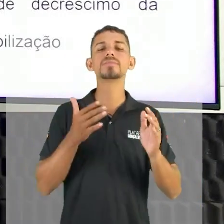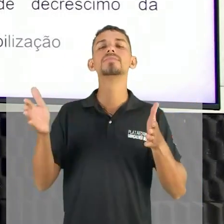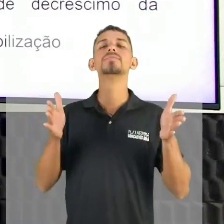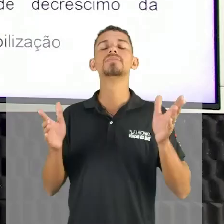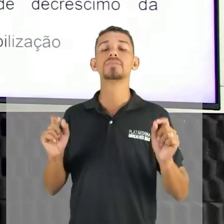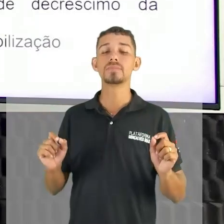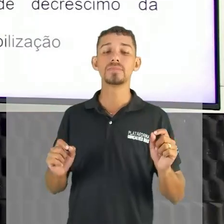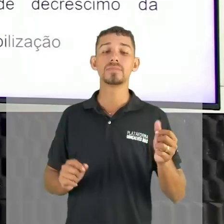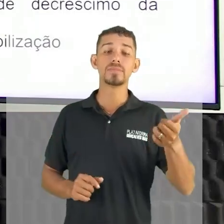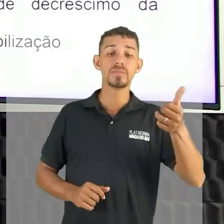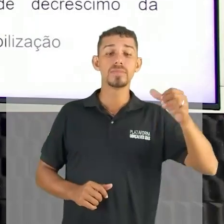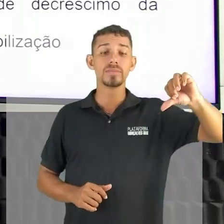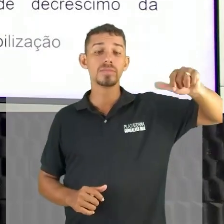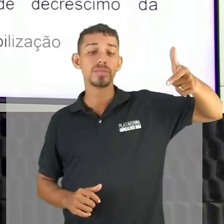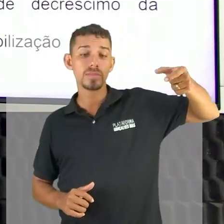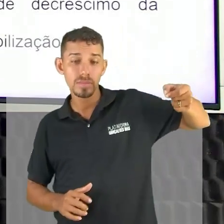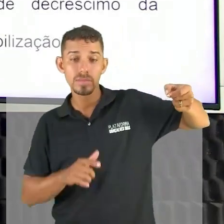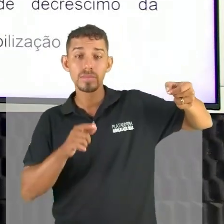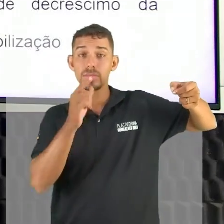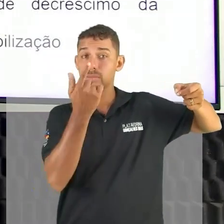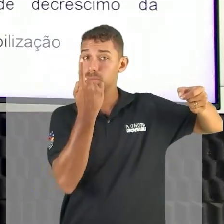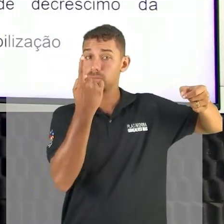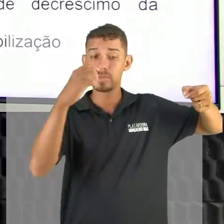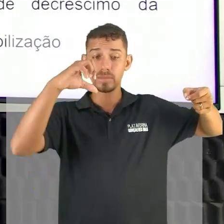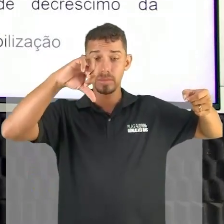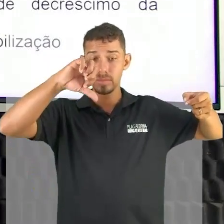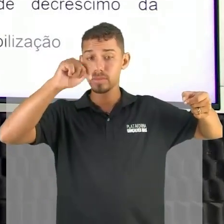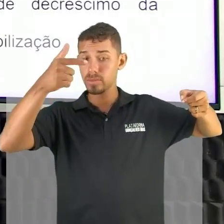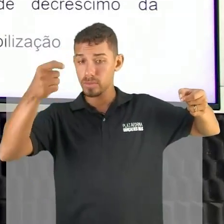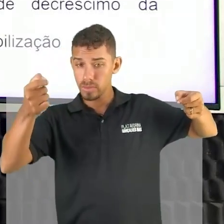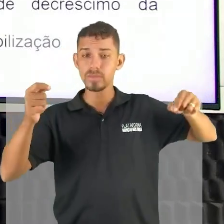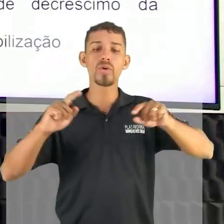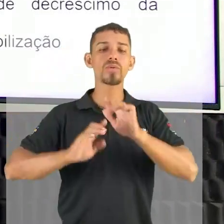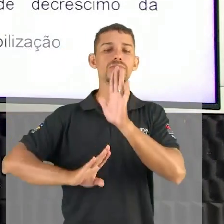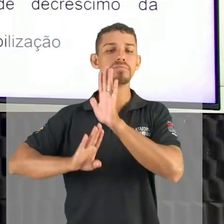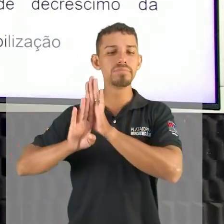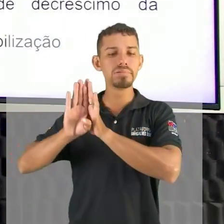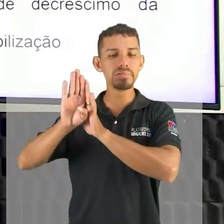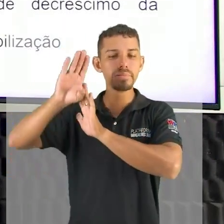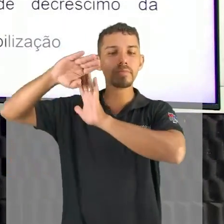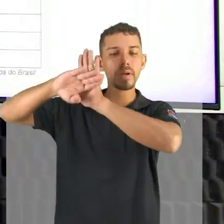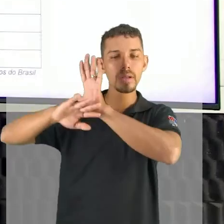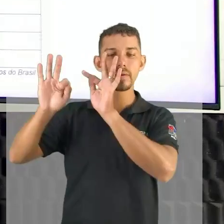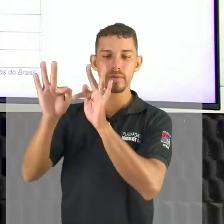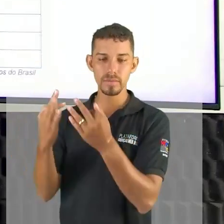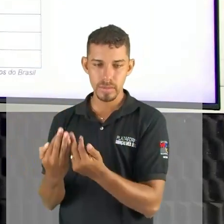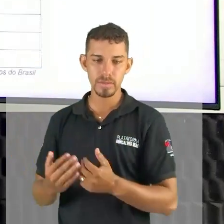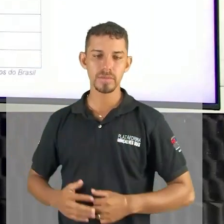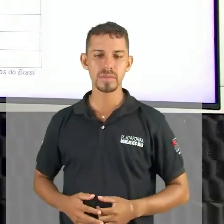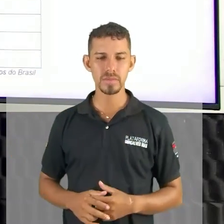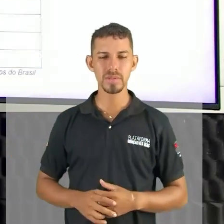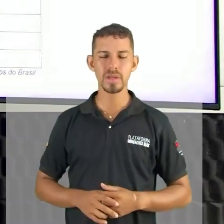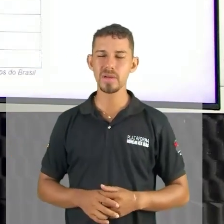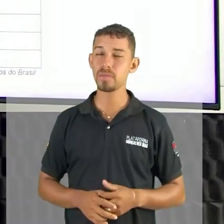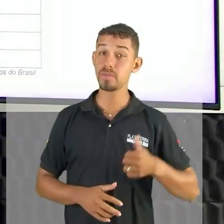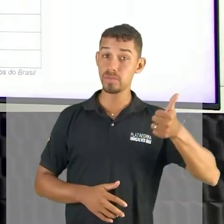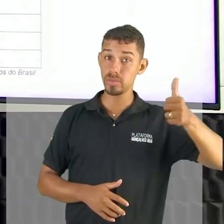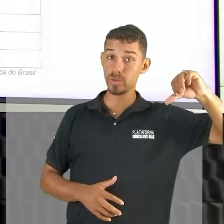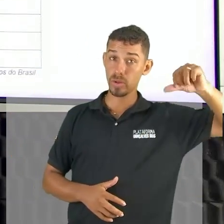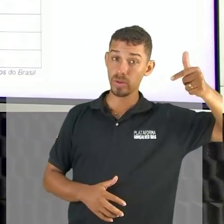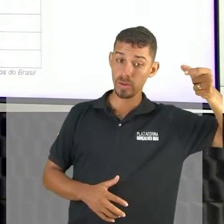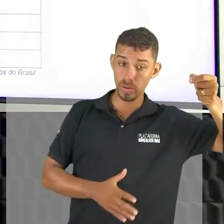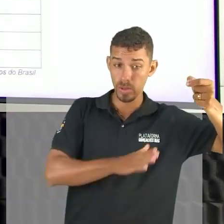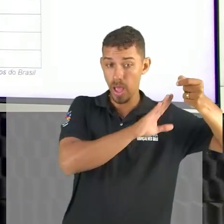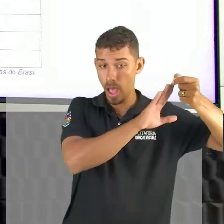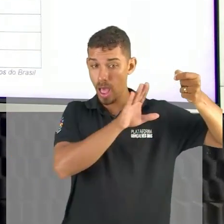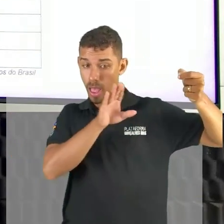período entre 1920 e 1960 como de crescimento do planejamento familiar. Gente, em